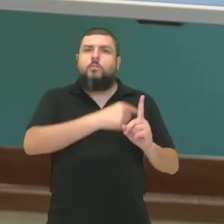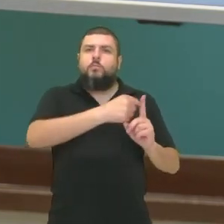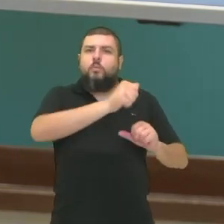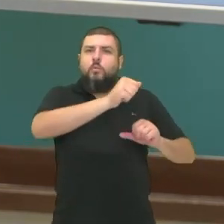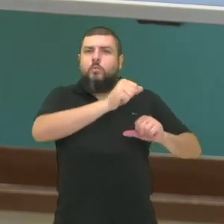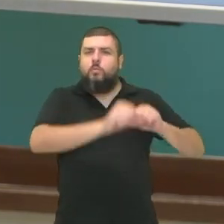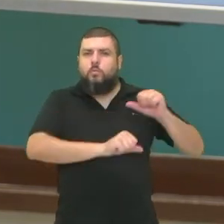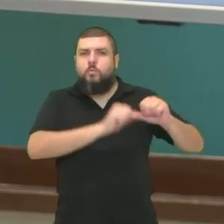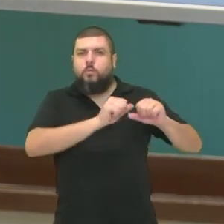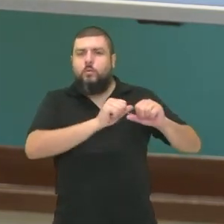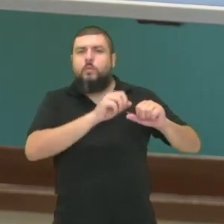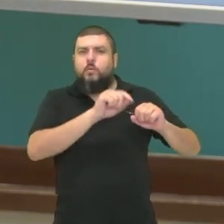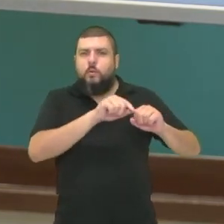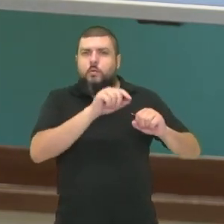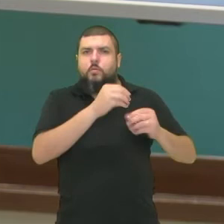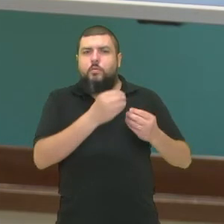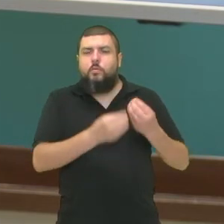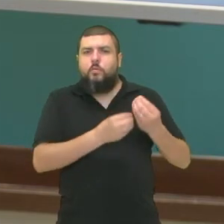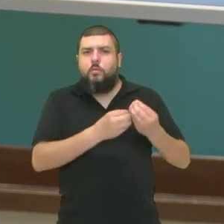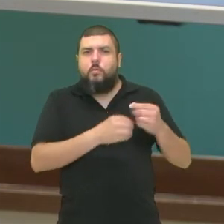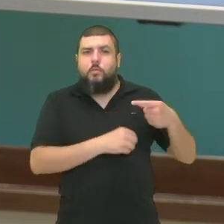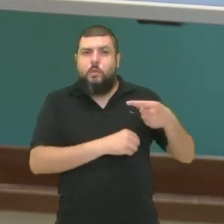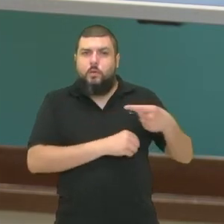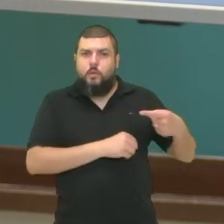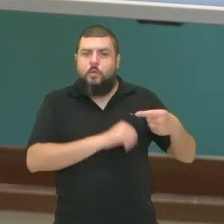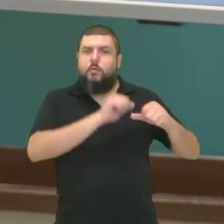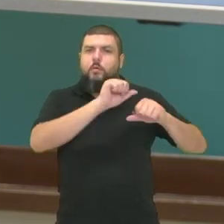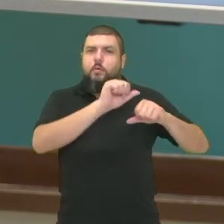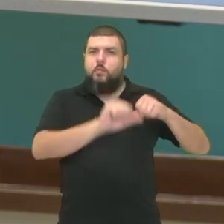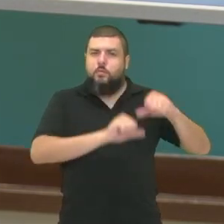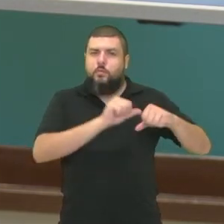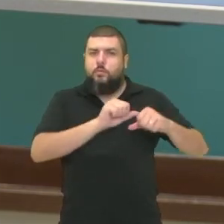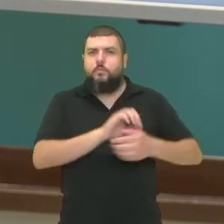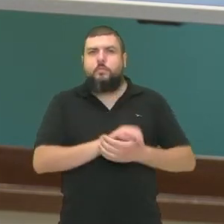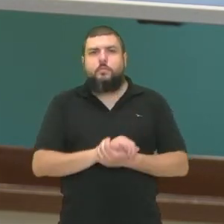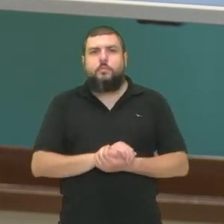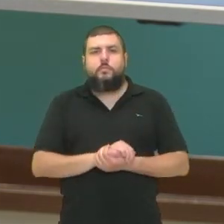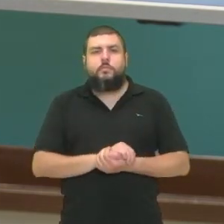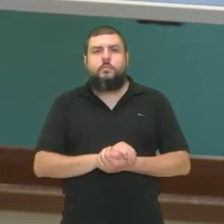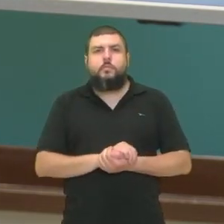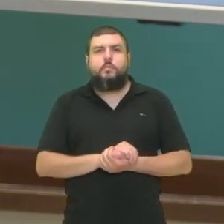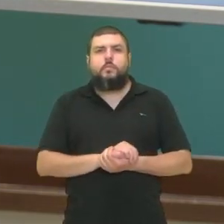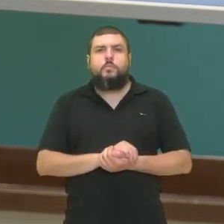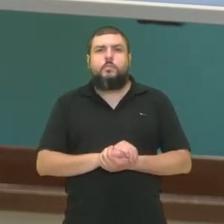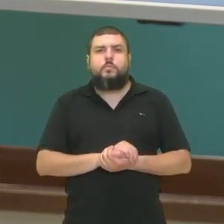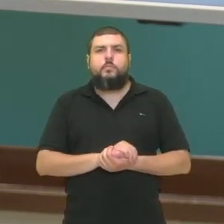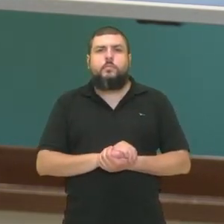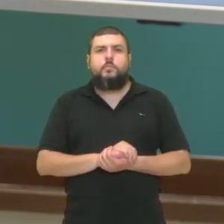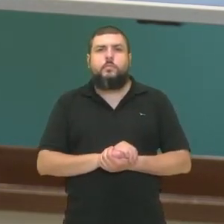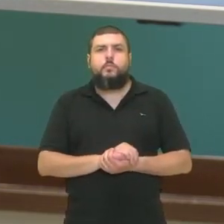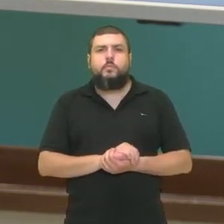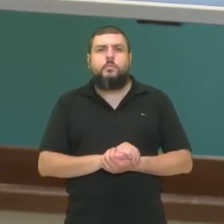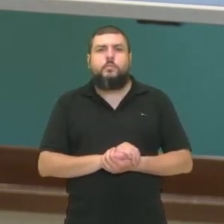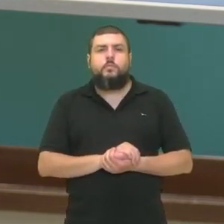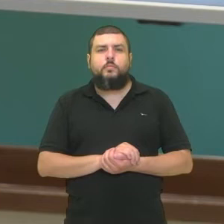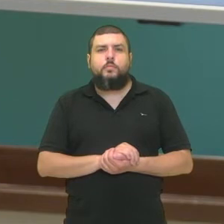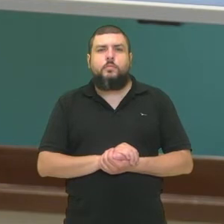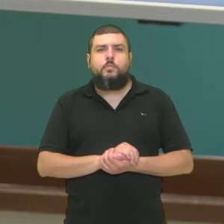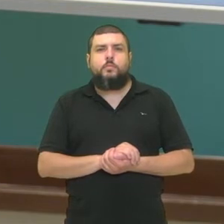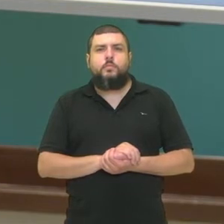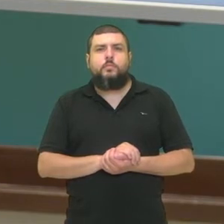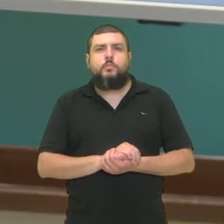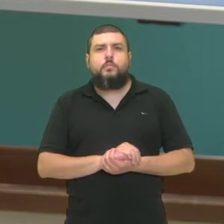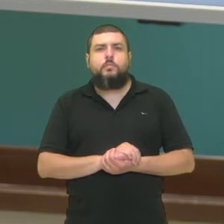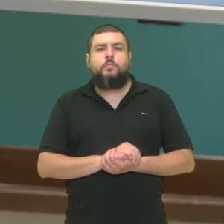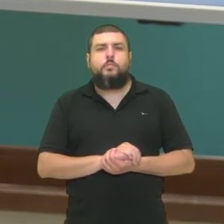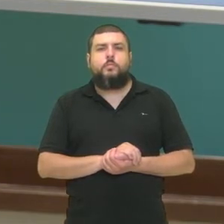6. Nós vamos trocar o sinal, porque ela é diagonal secundária, vai ficar o 6 positivo. A outra diagonal secundária,